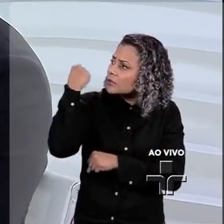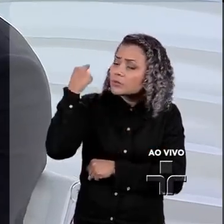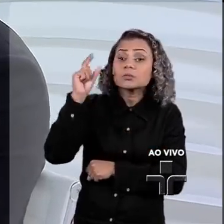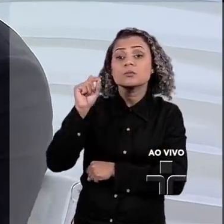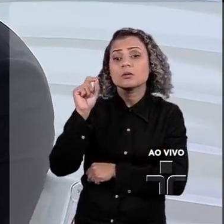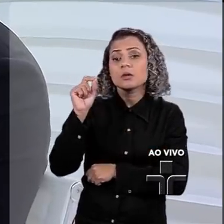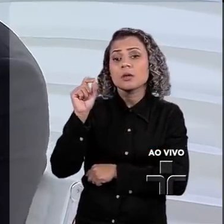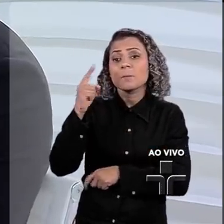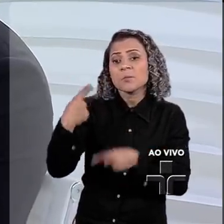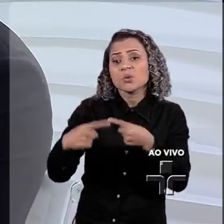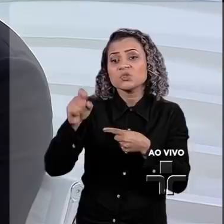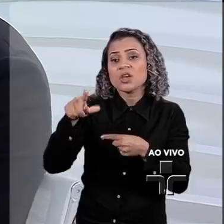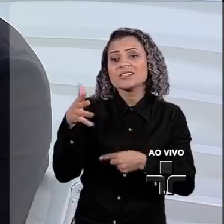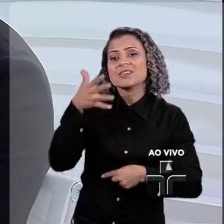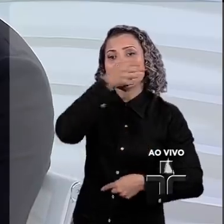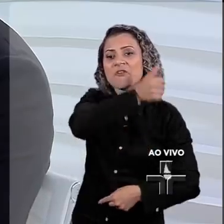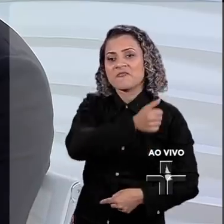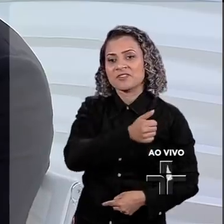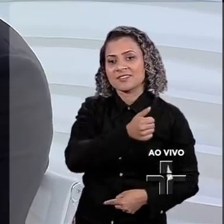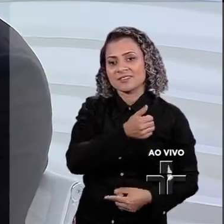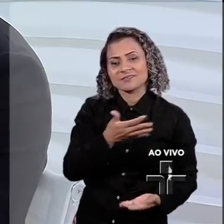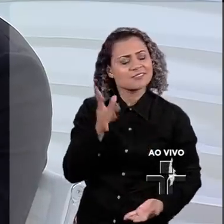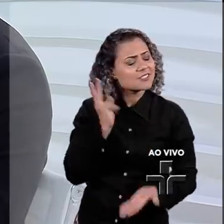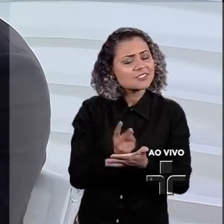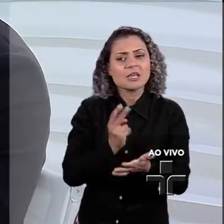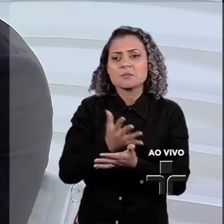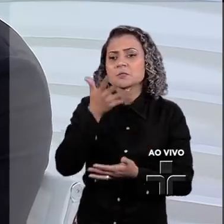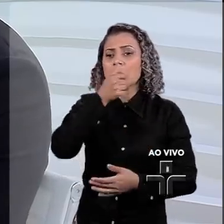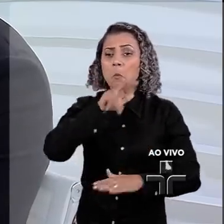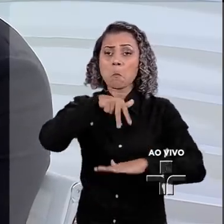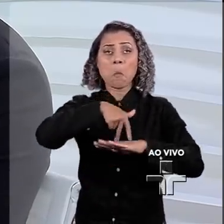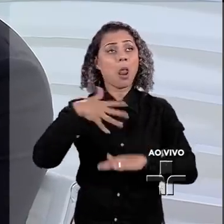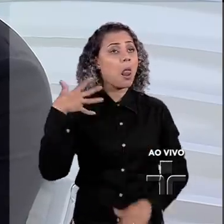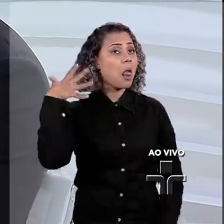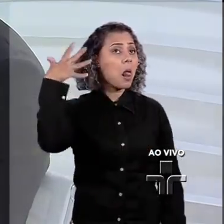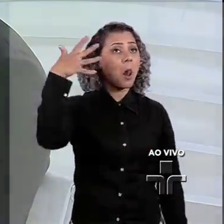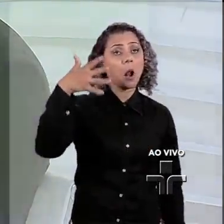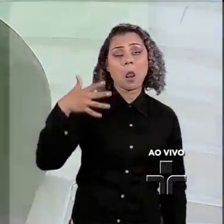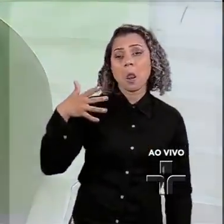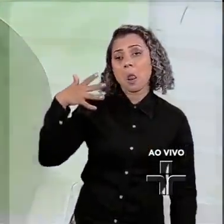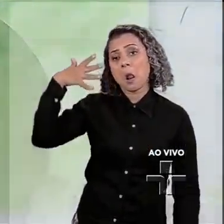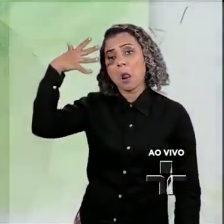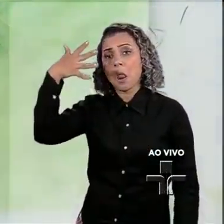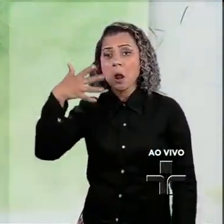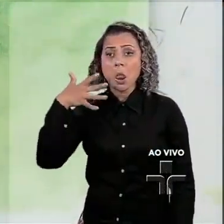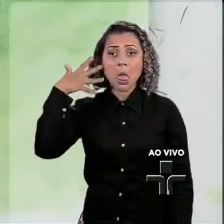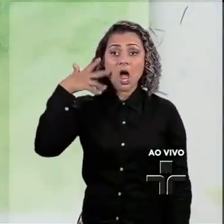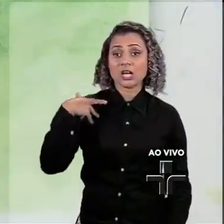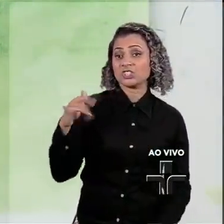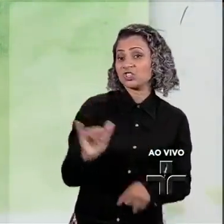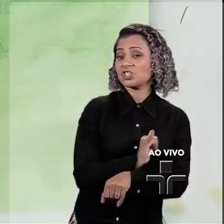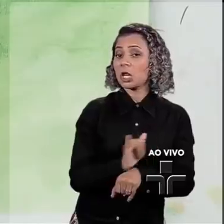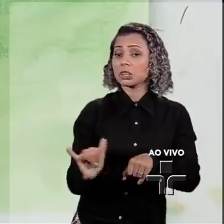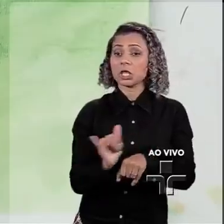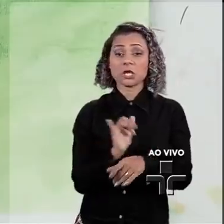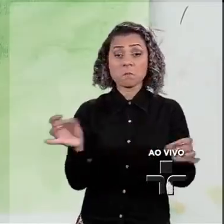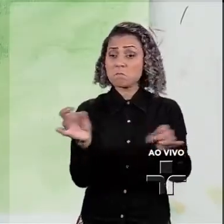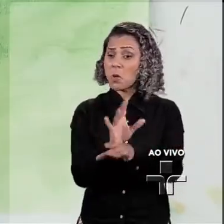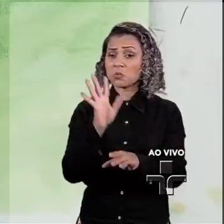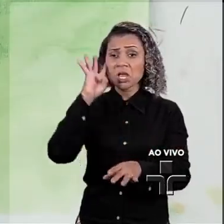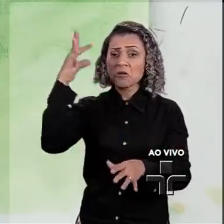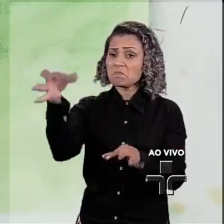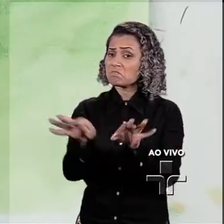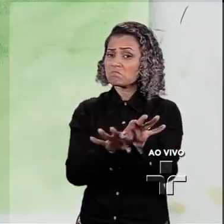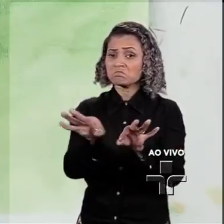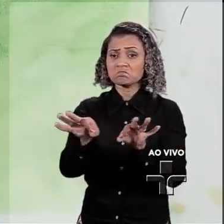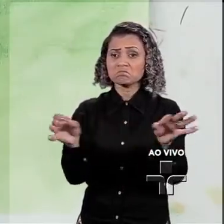foi o salvador da pátria. Foi o cara que fazia discursos bonitos e tinha sempre uma saída pronta para os problemas